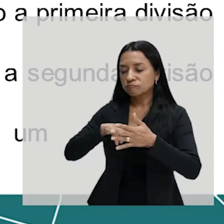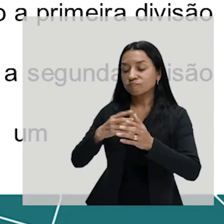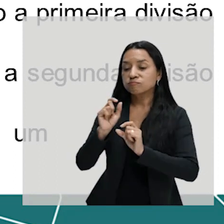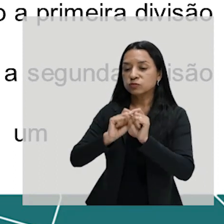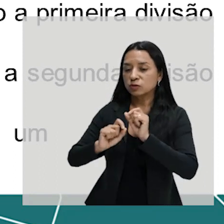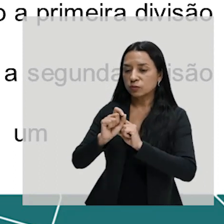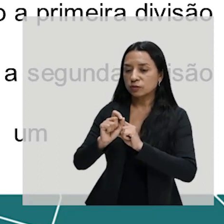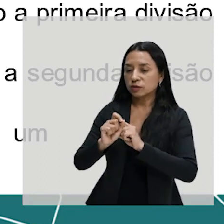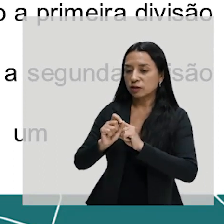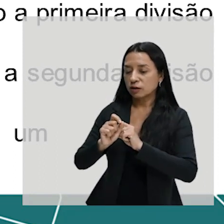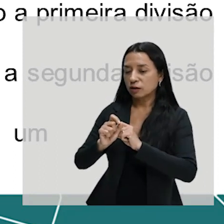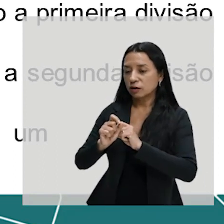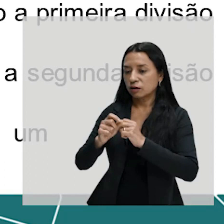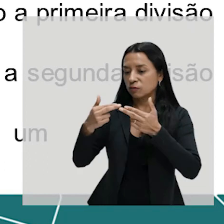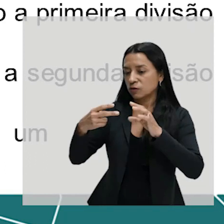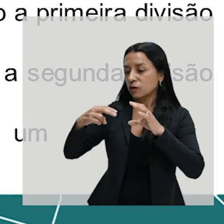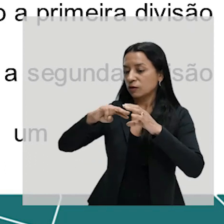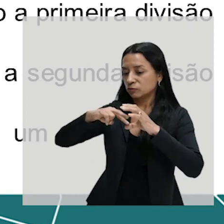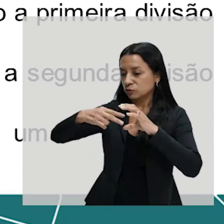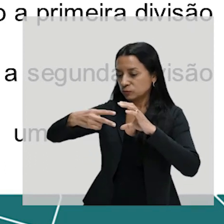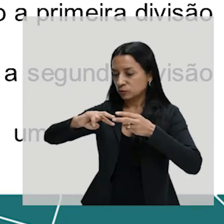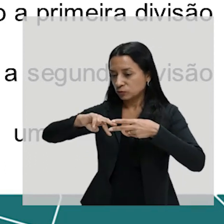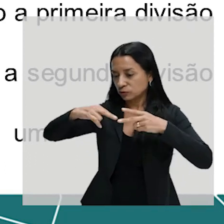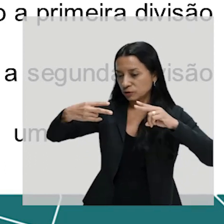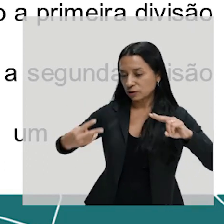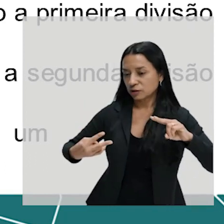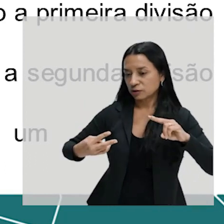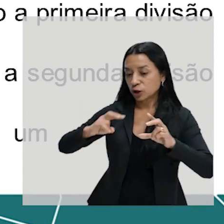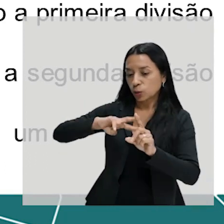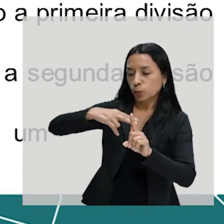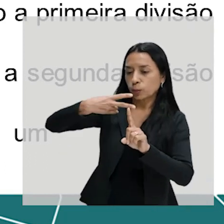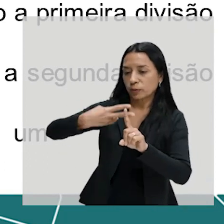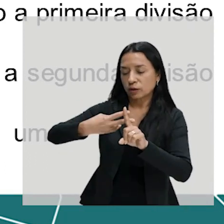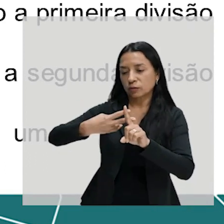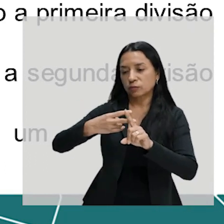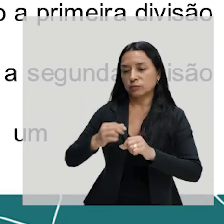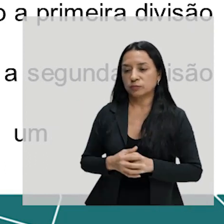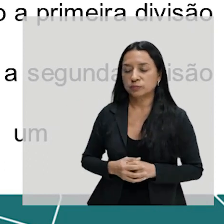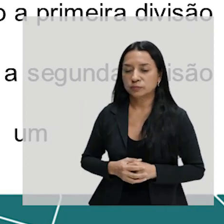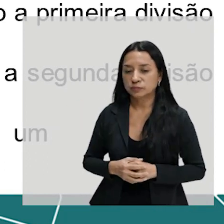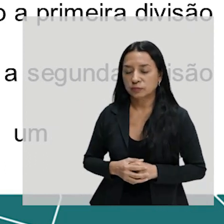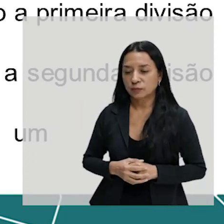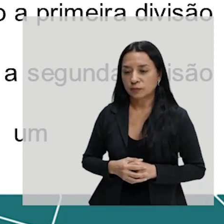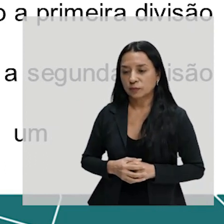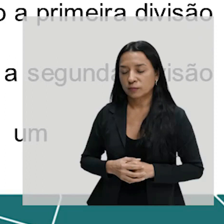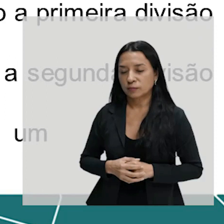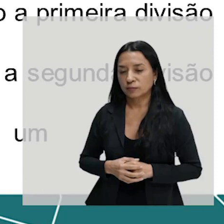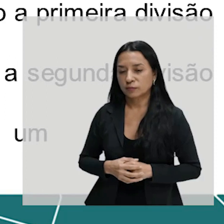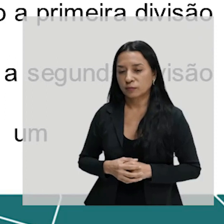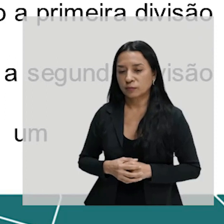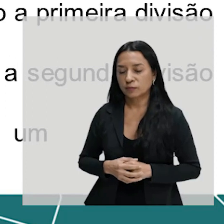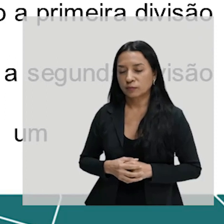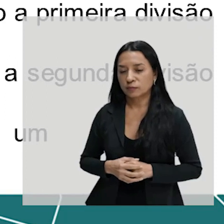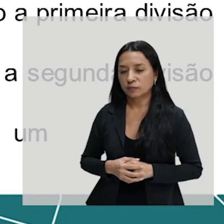que o material genético dela tá duplicado é o dobro do normal ela sofrer uma primeira divisão meiótica